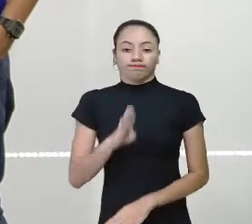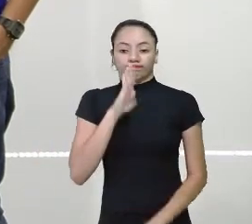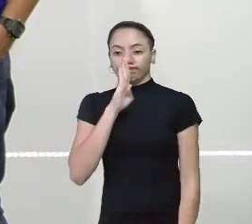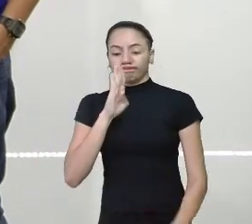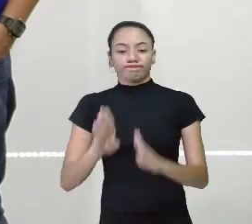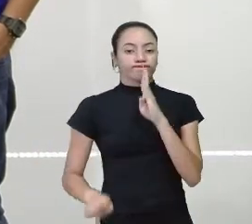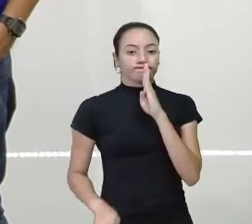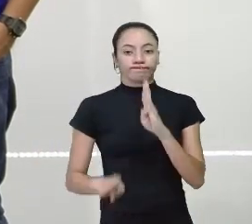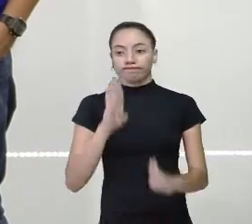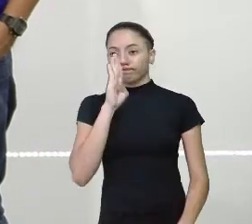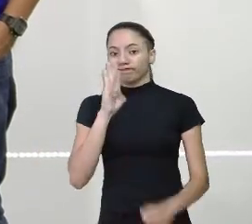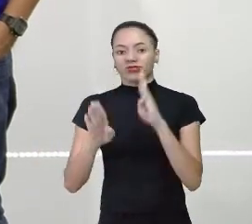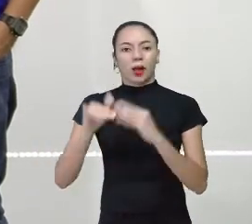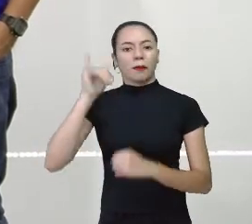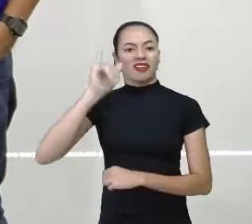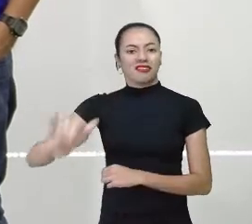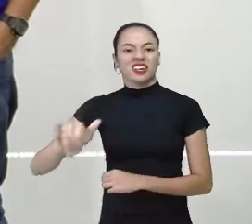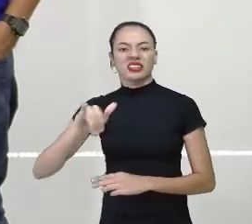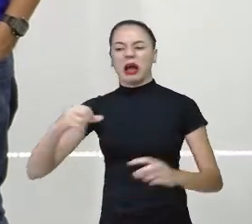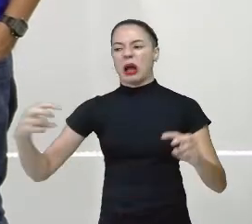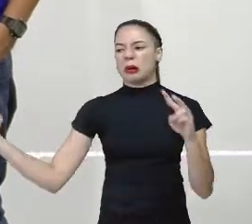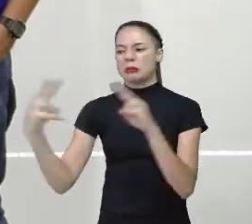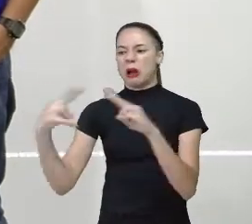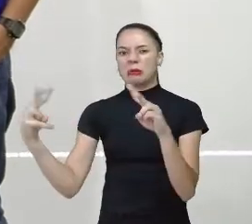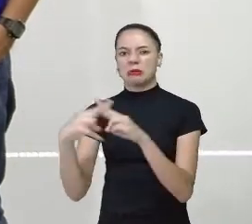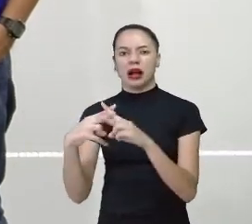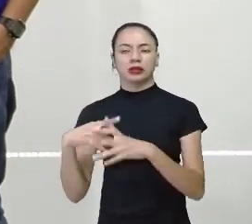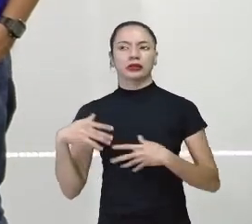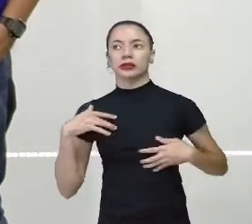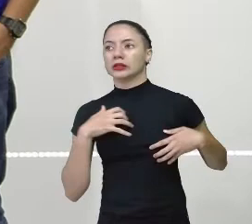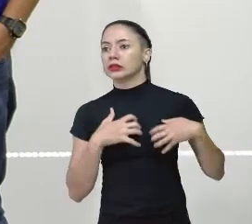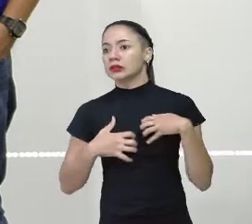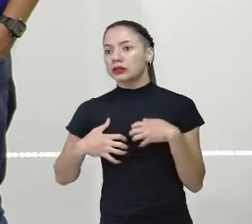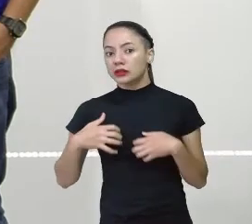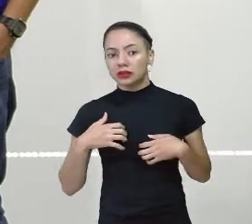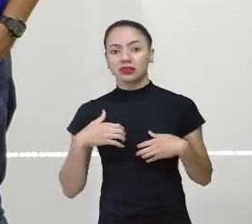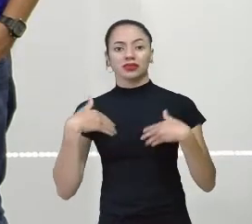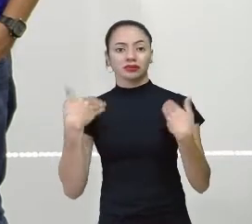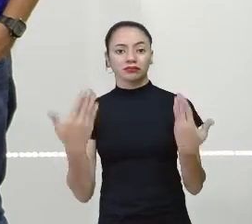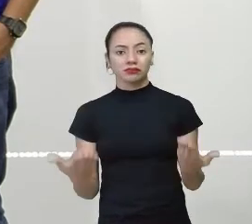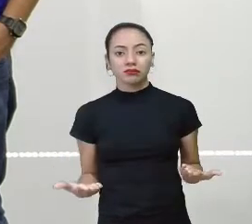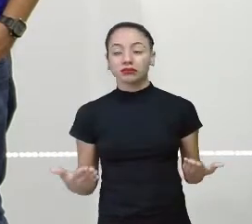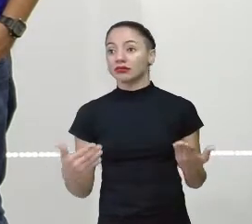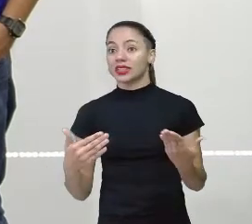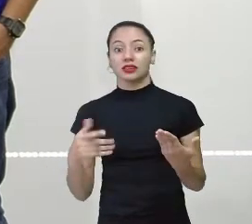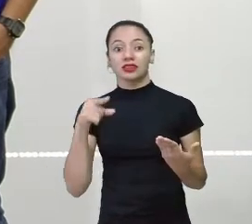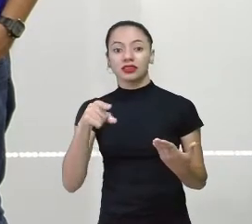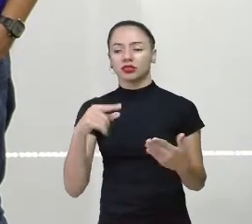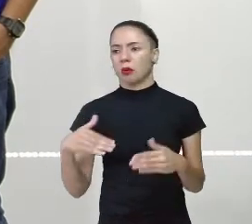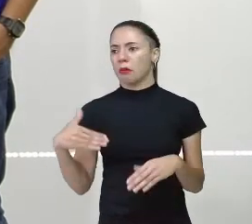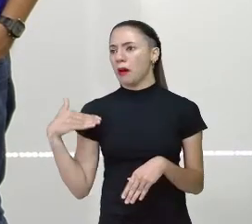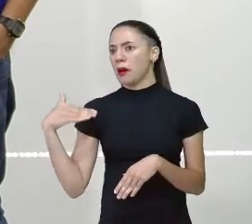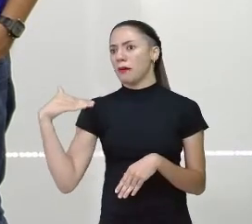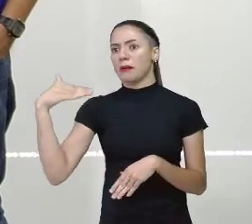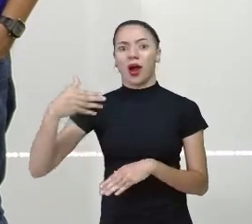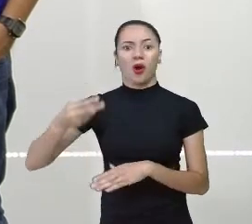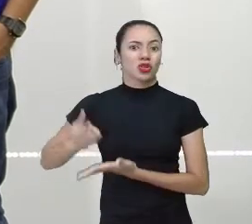começa a silenciar para evitar briga, para evitar tensão. E aí o ciclo vai aumentando e vai se